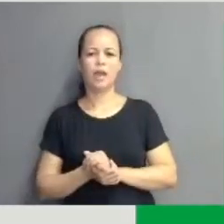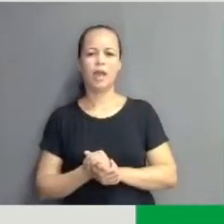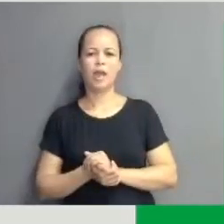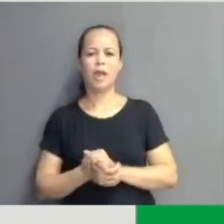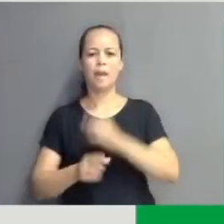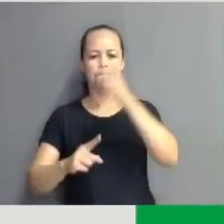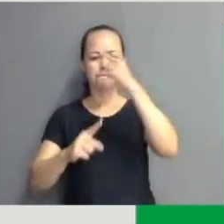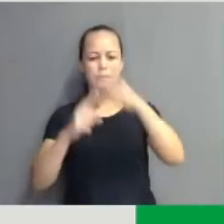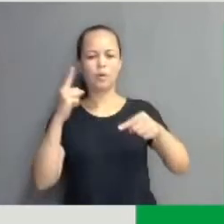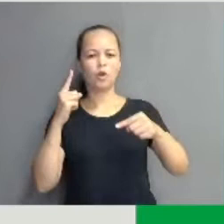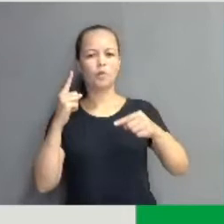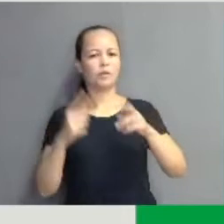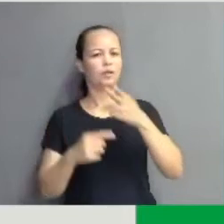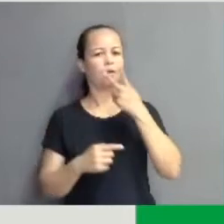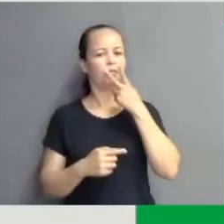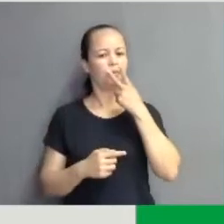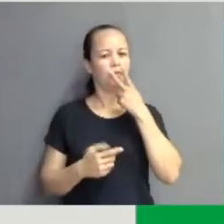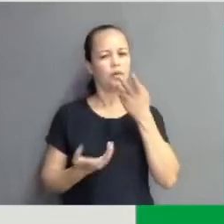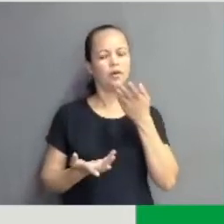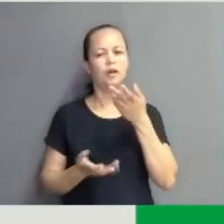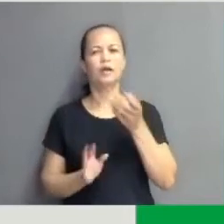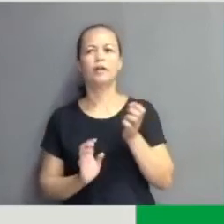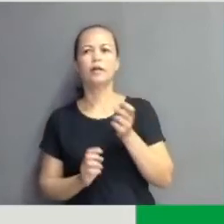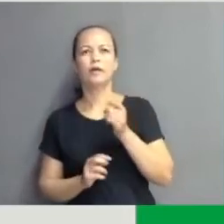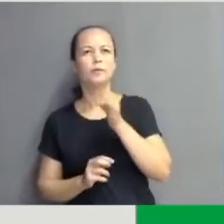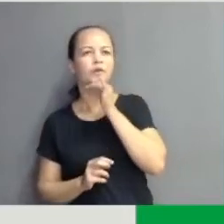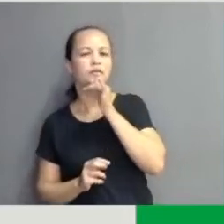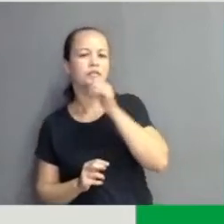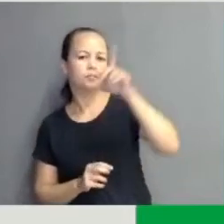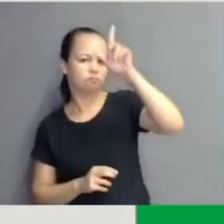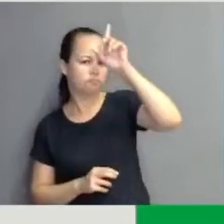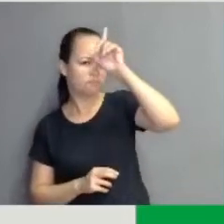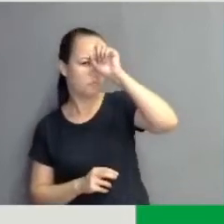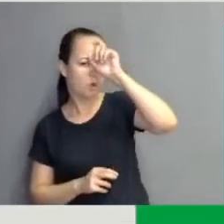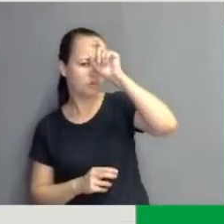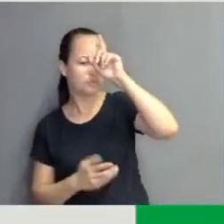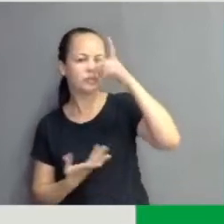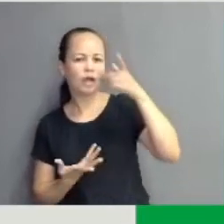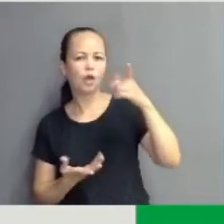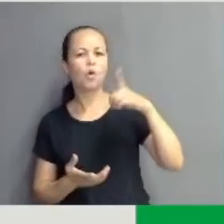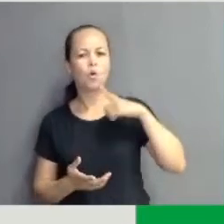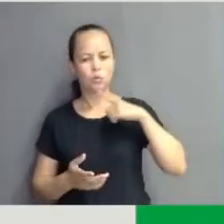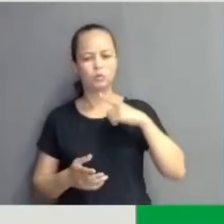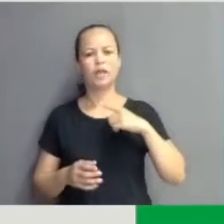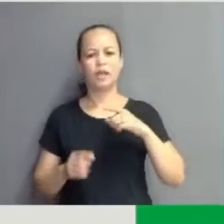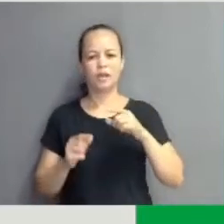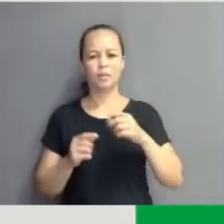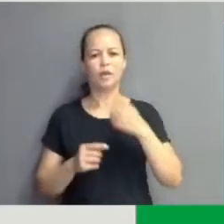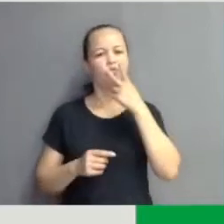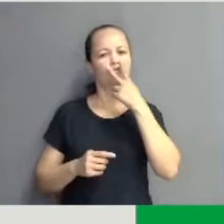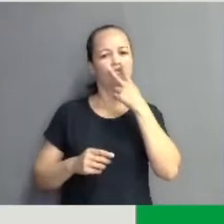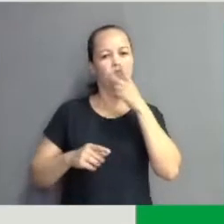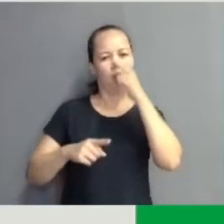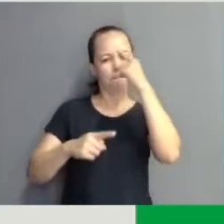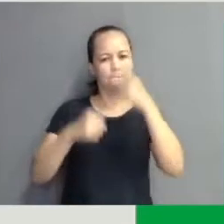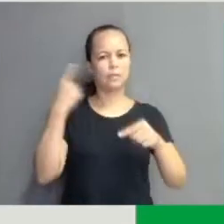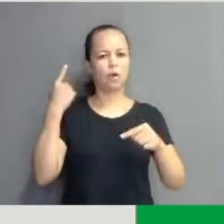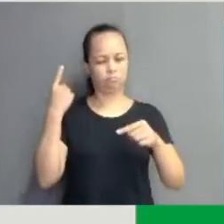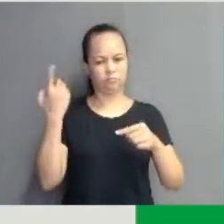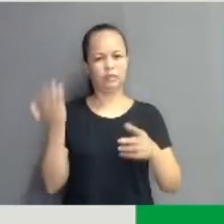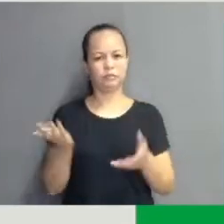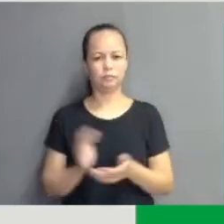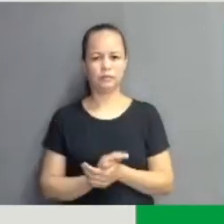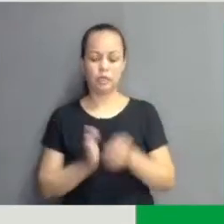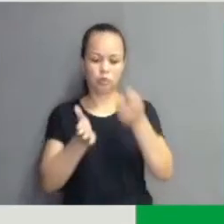fumar naquele ambiente no hospital por exemplo deve ter uma placa dessa É proibido fumar não